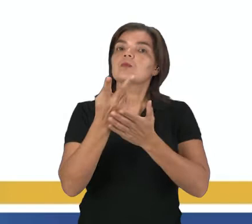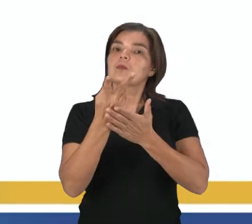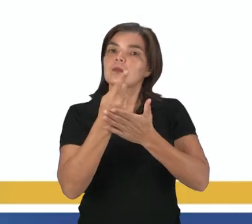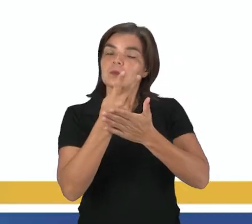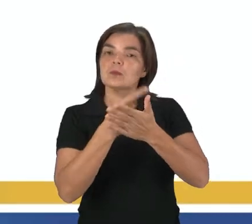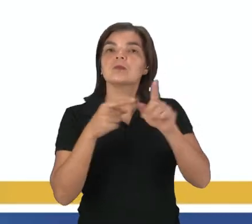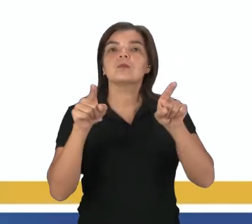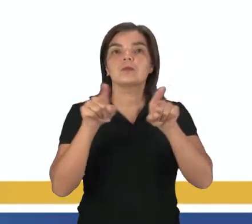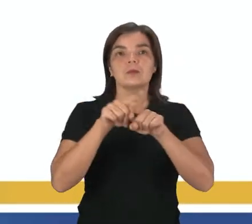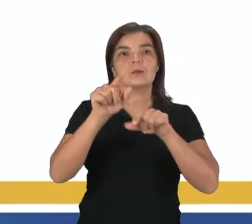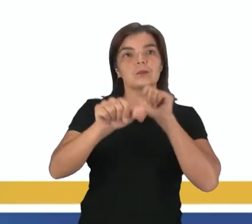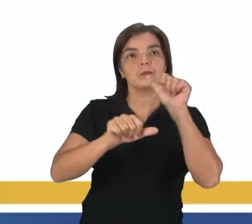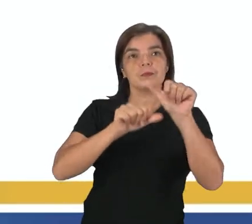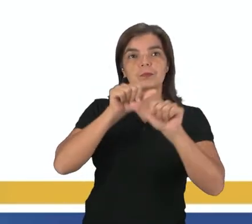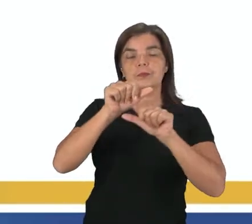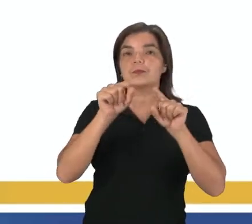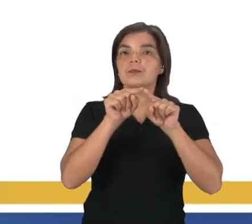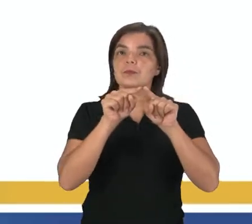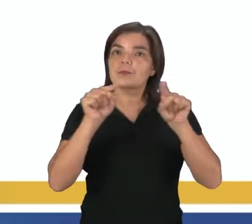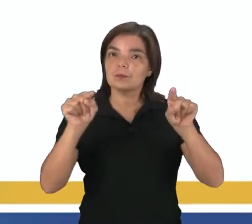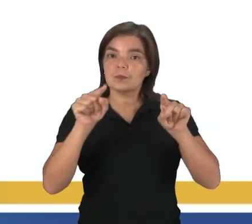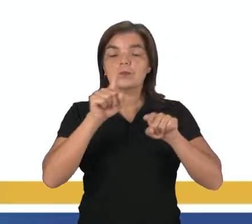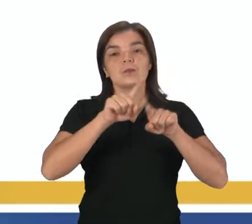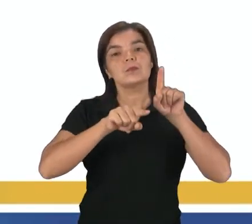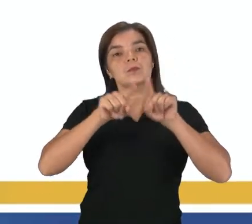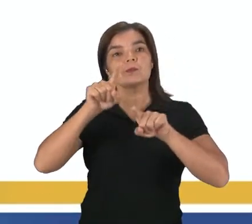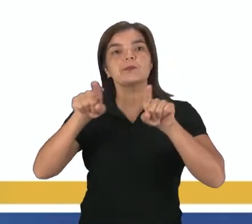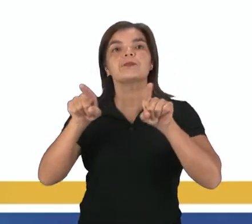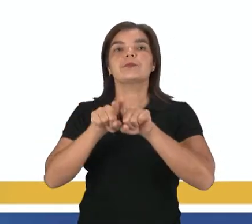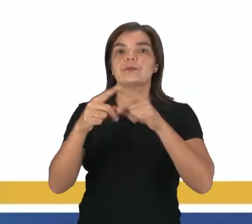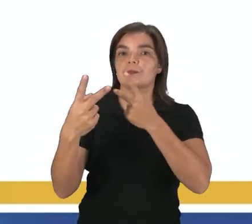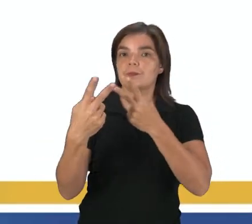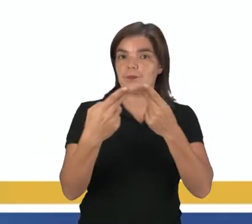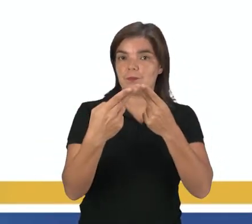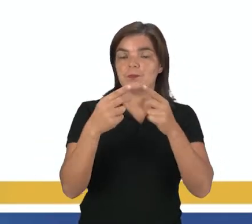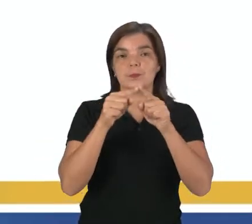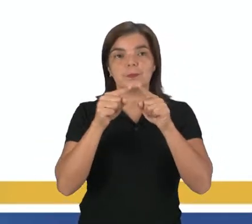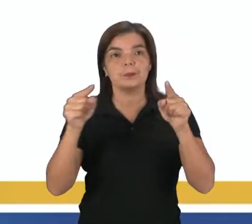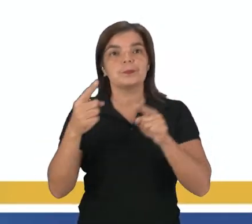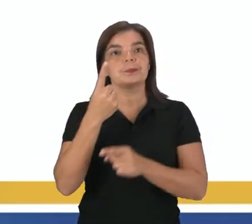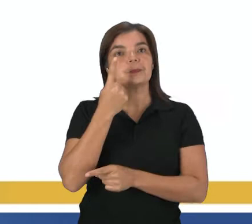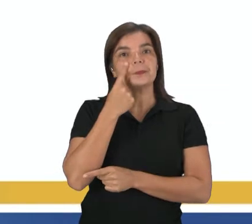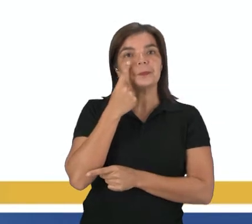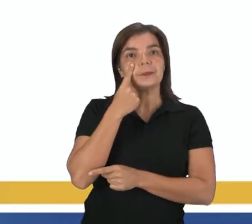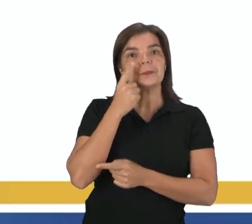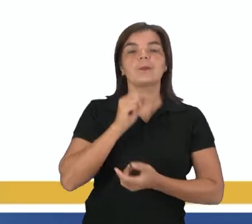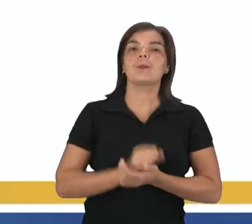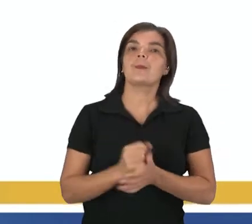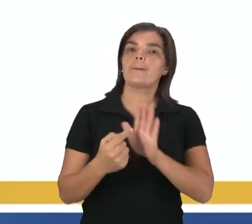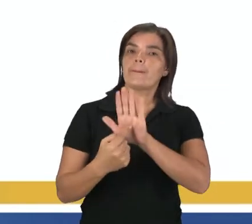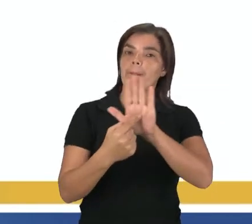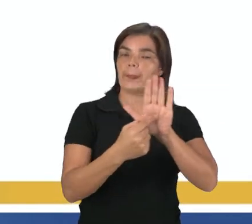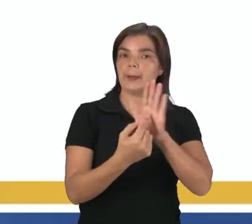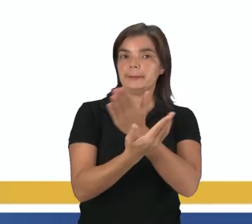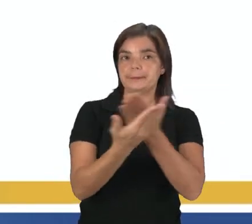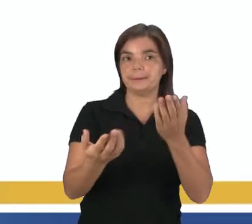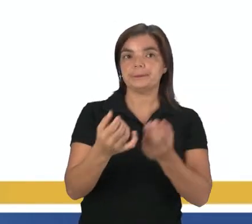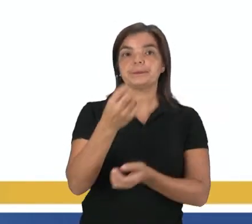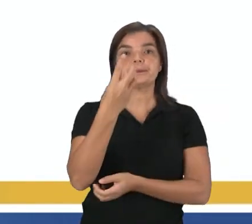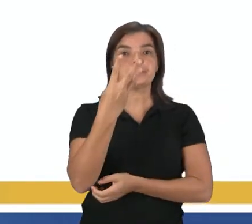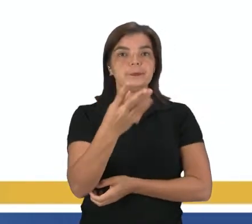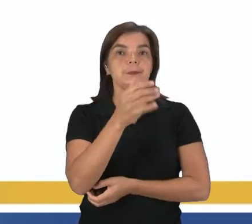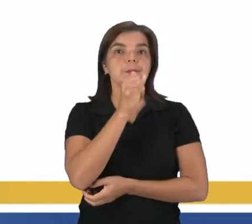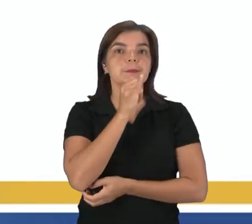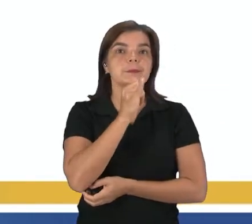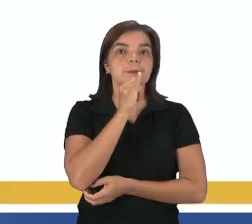original são transformados em segmentos de retas paralelos e com o mesmo comprimento. E aí eu apresento 3